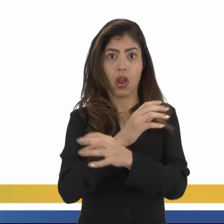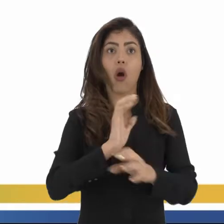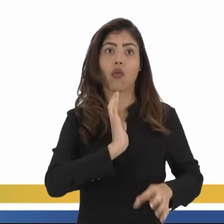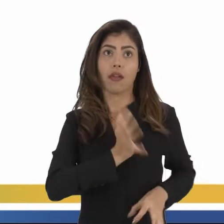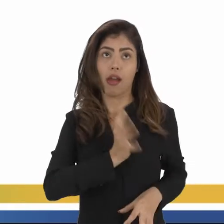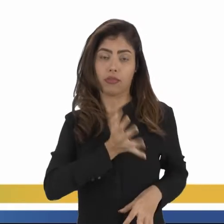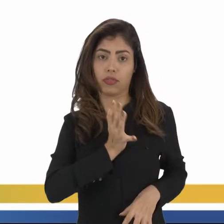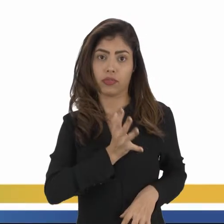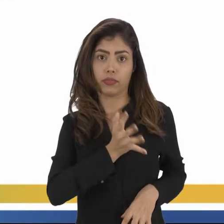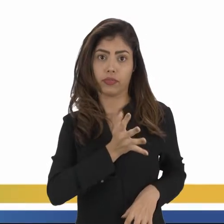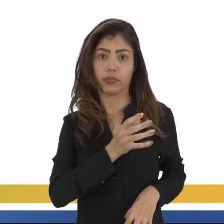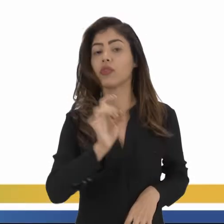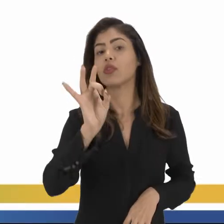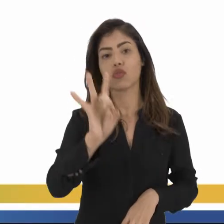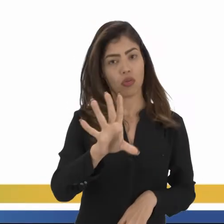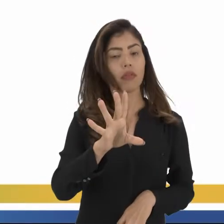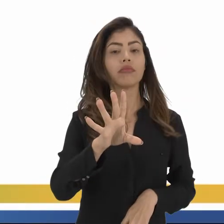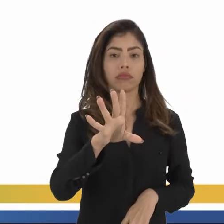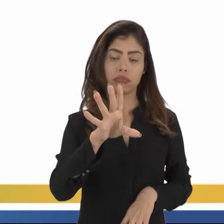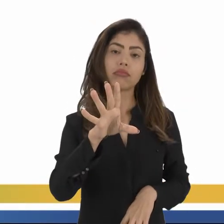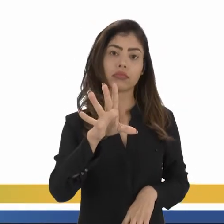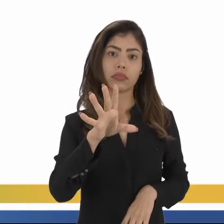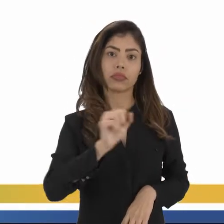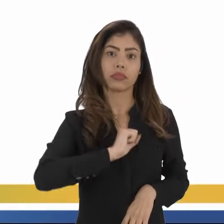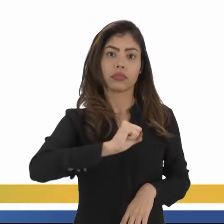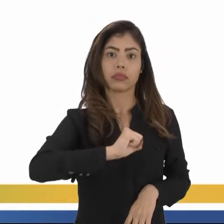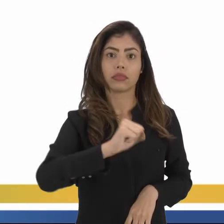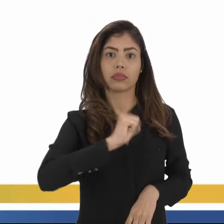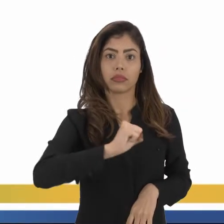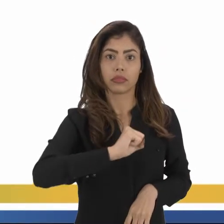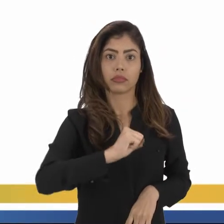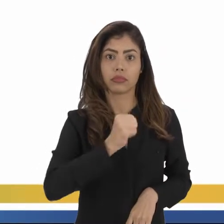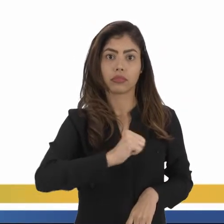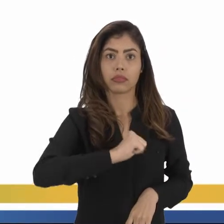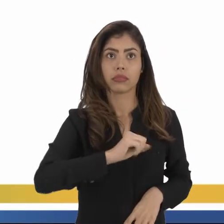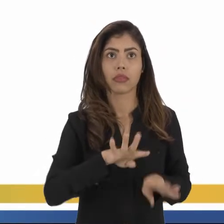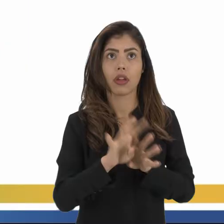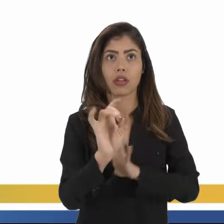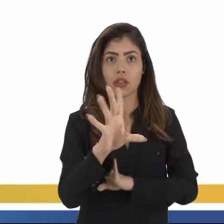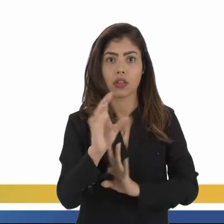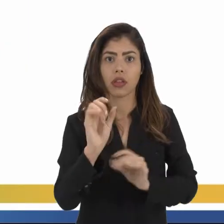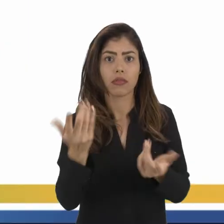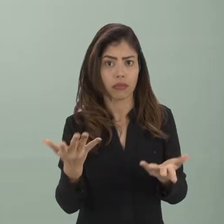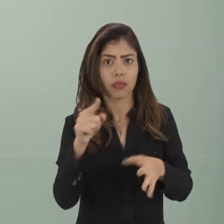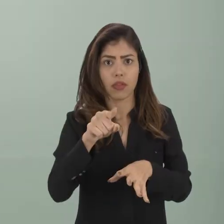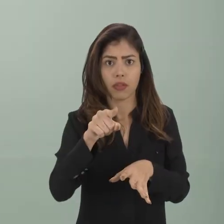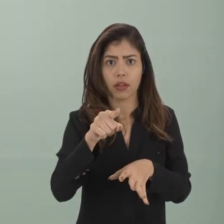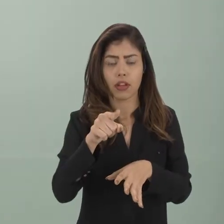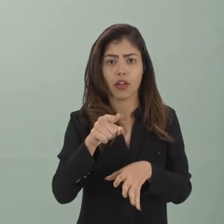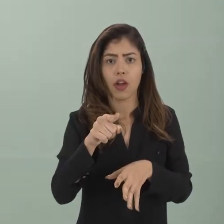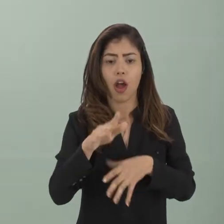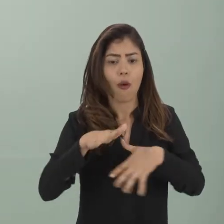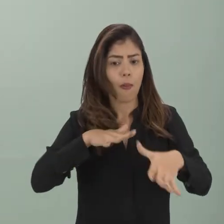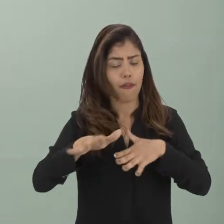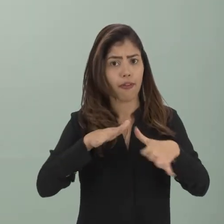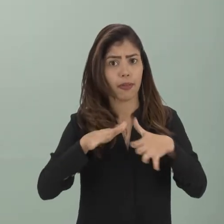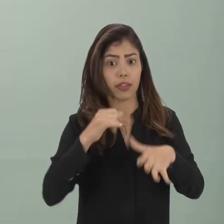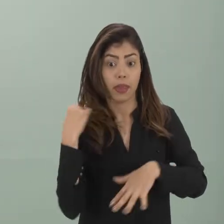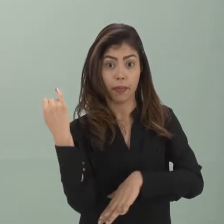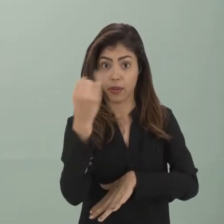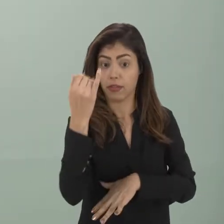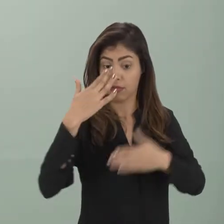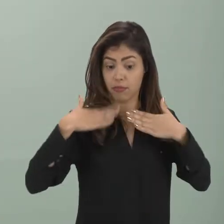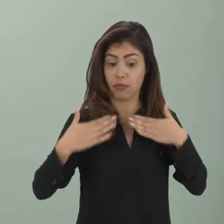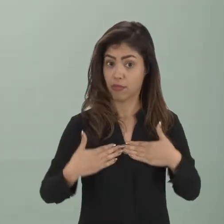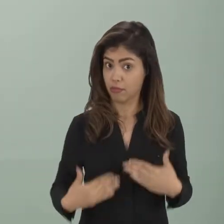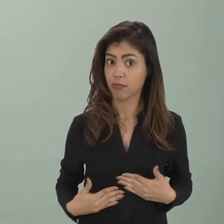ele realiza somente o batimento cardíaco, que é, inclusive, o movimento mais importante do